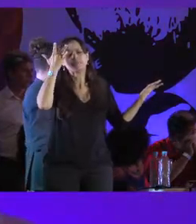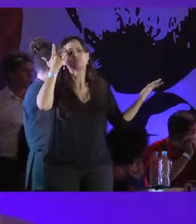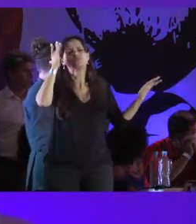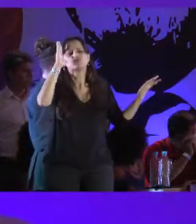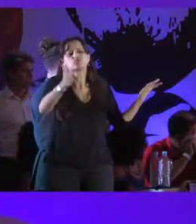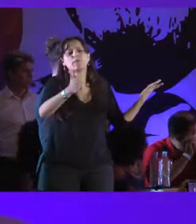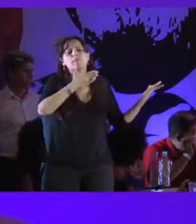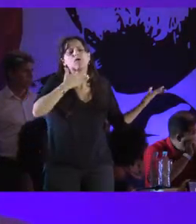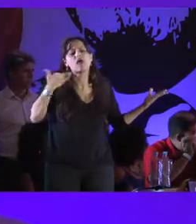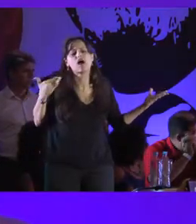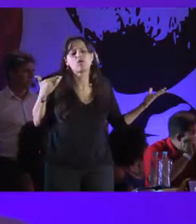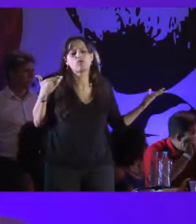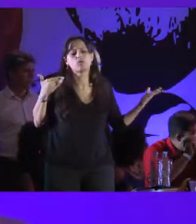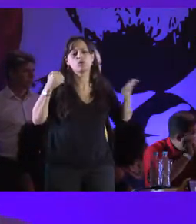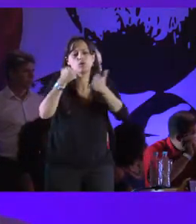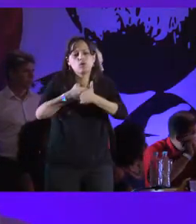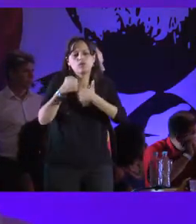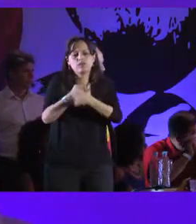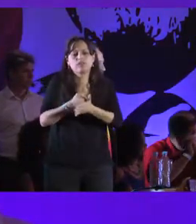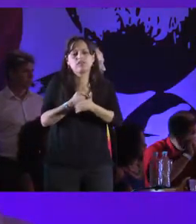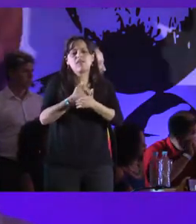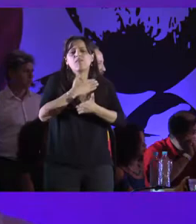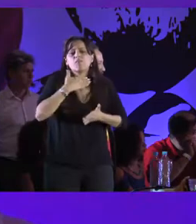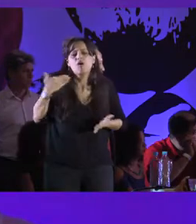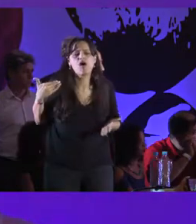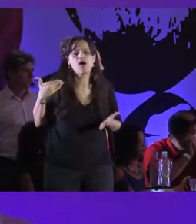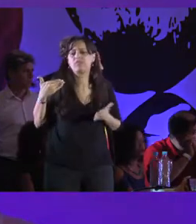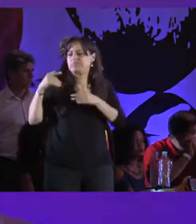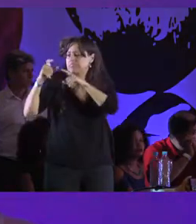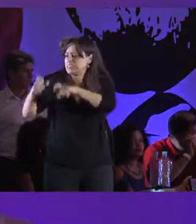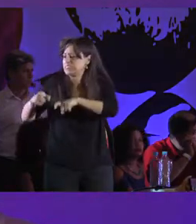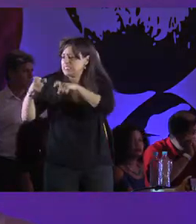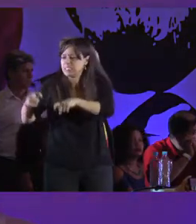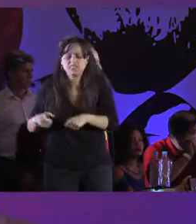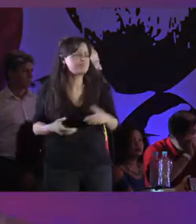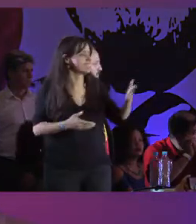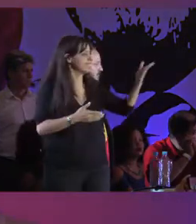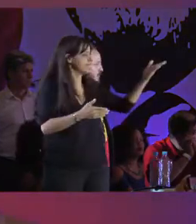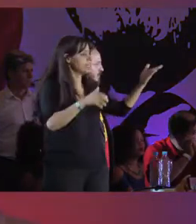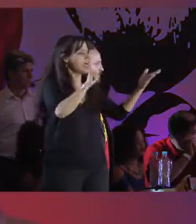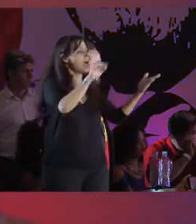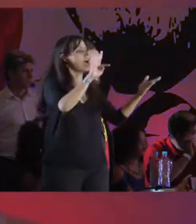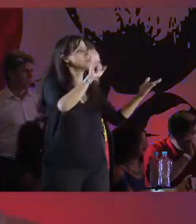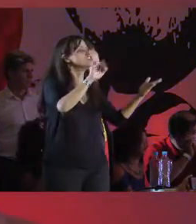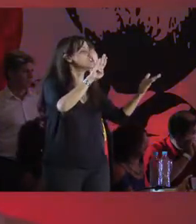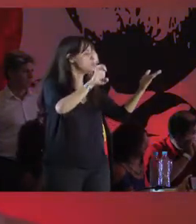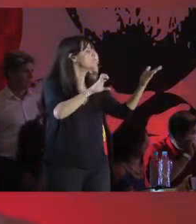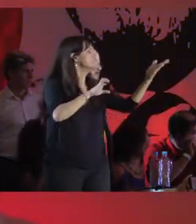por moradia, morreram lutando por terra. Companheiro Zaratini.